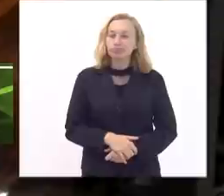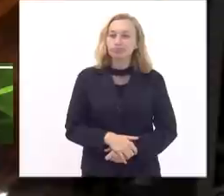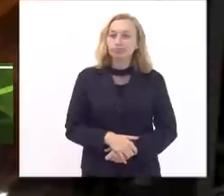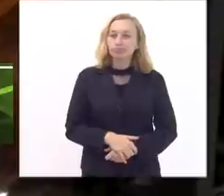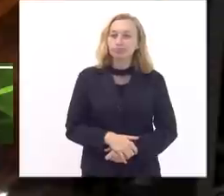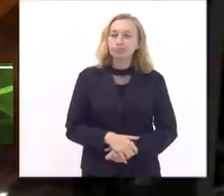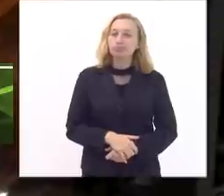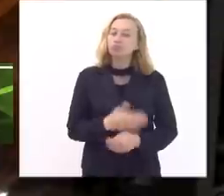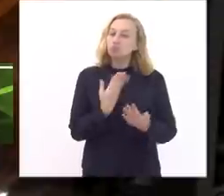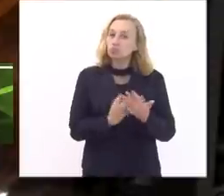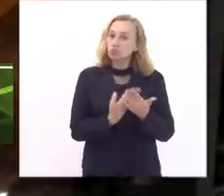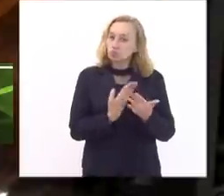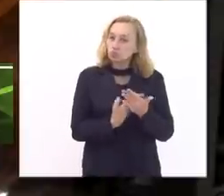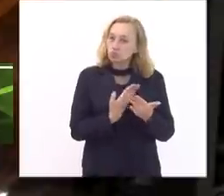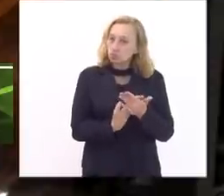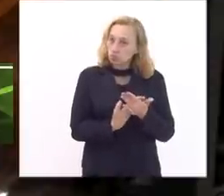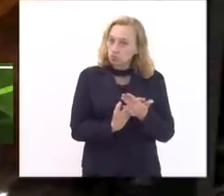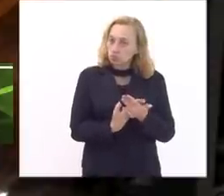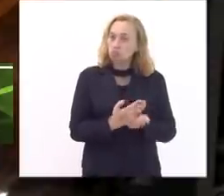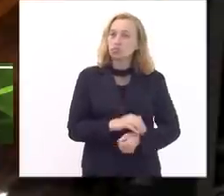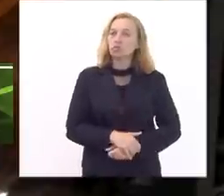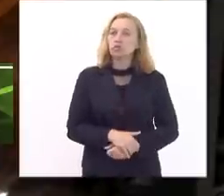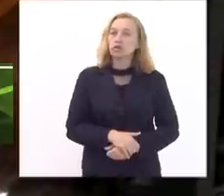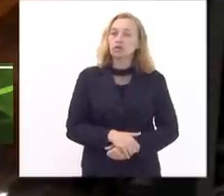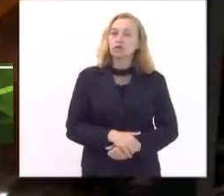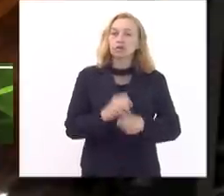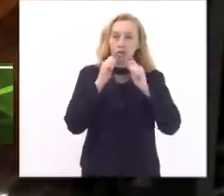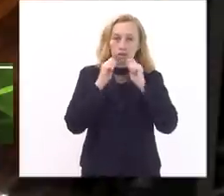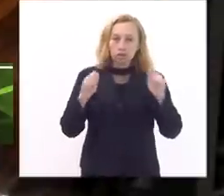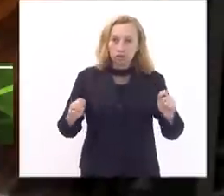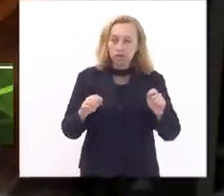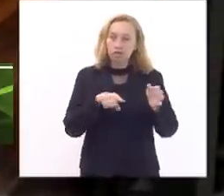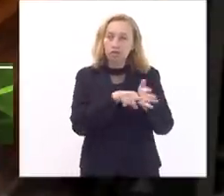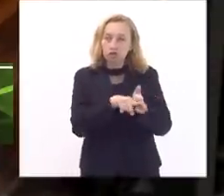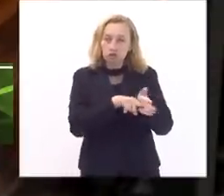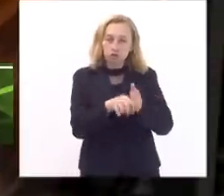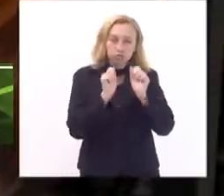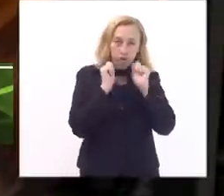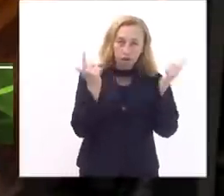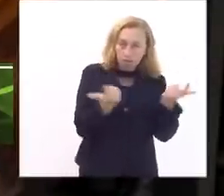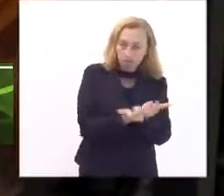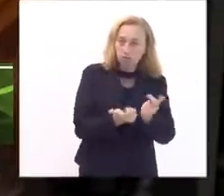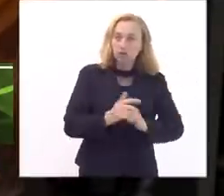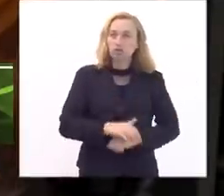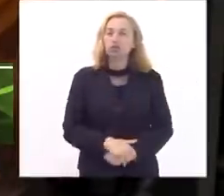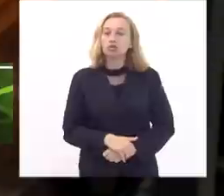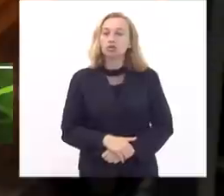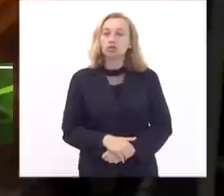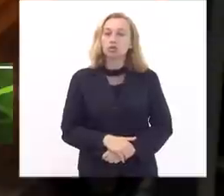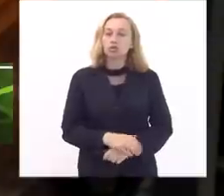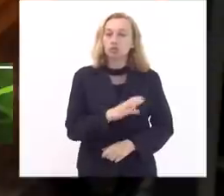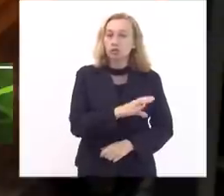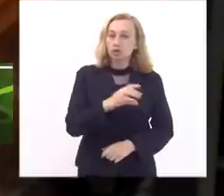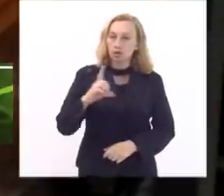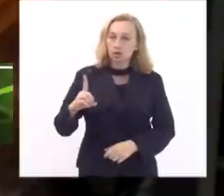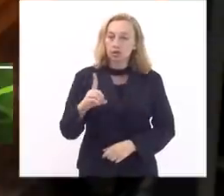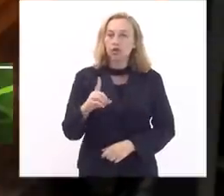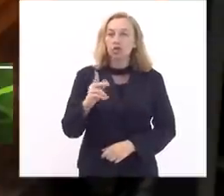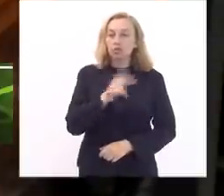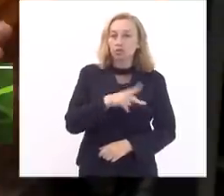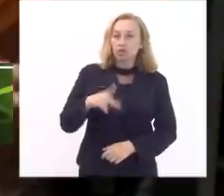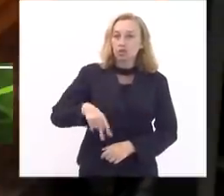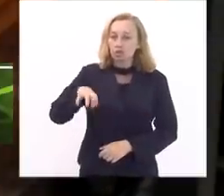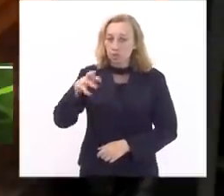Segundo estudos da assessoria fiscal da Alerge, coordenada pelo professor Mauro Osório, que todos